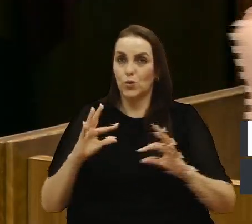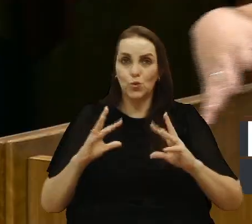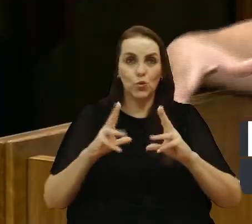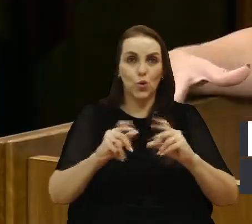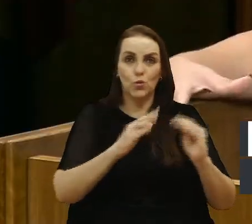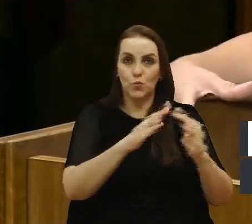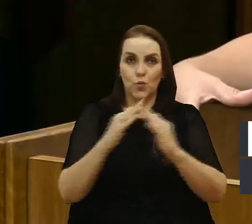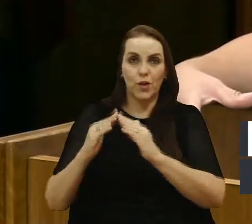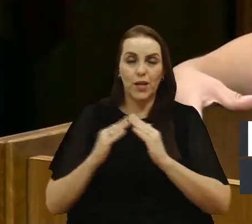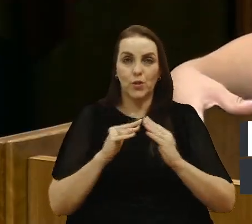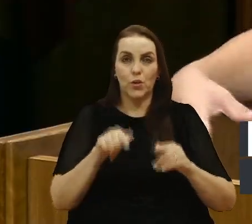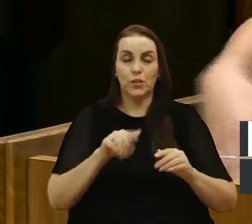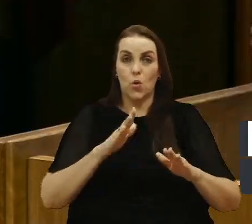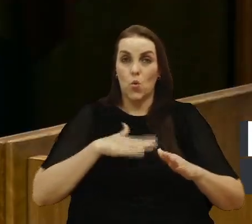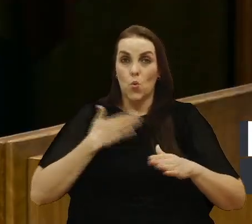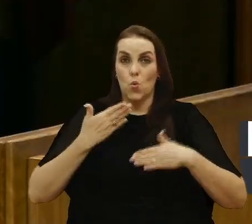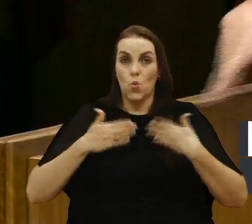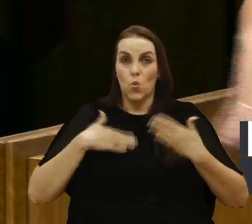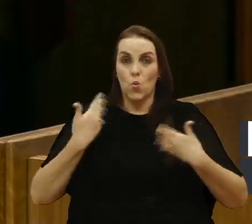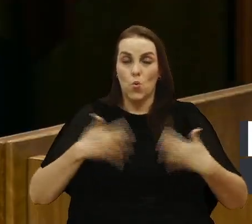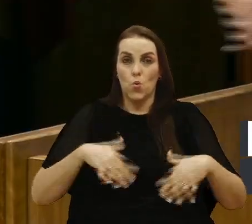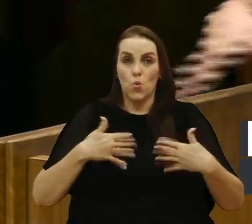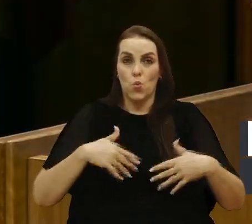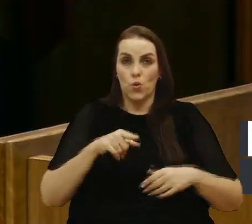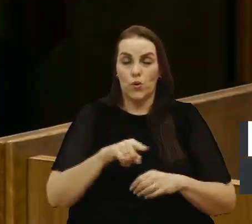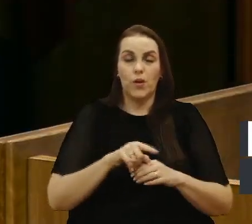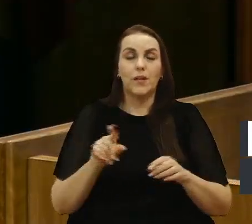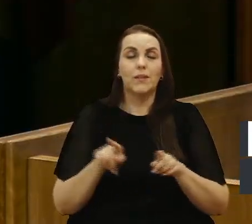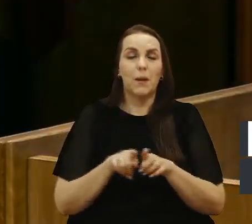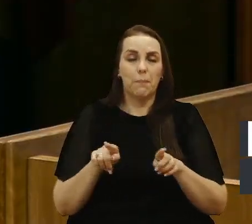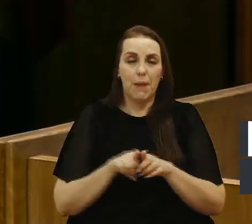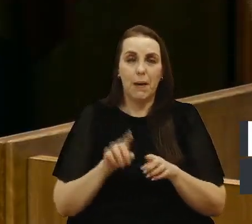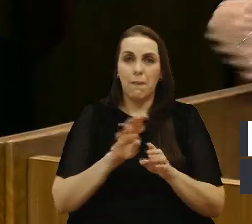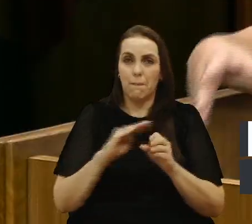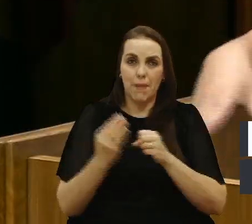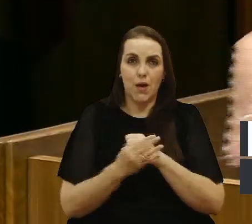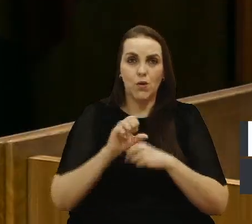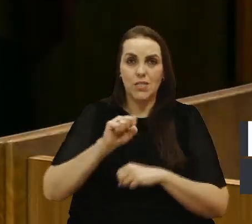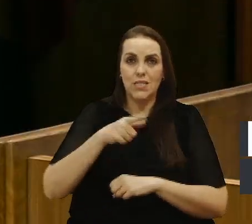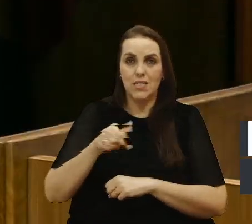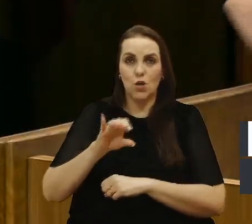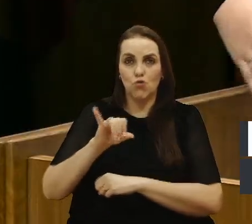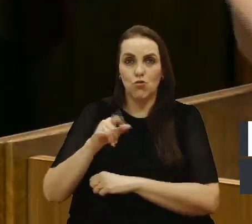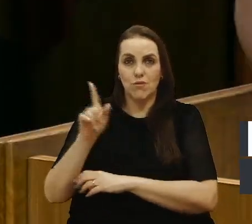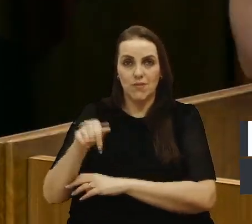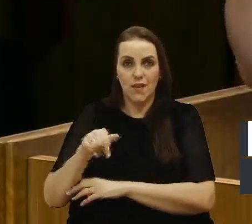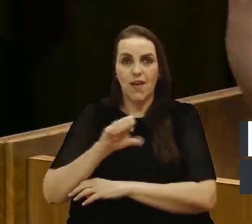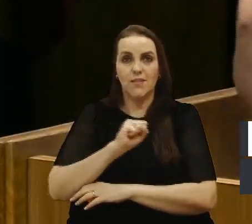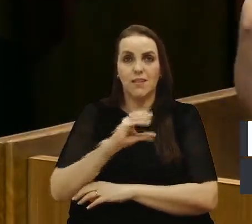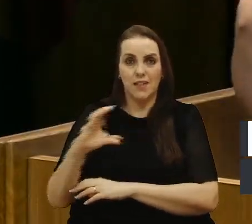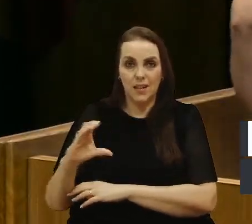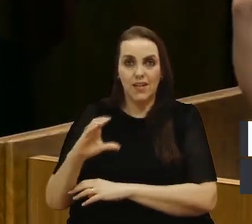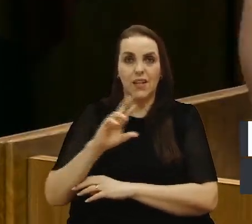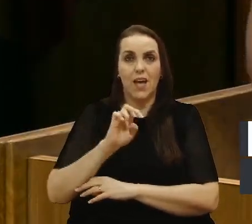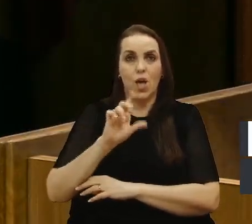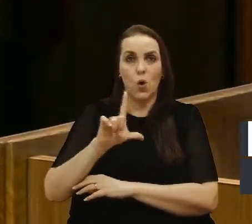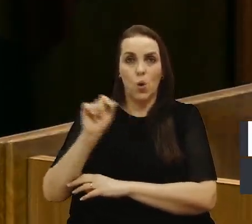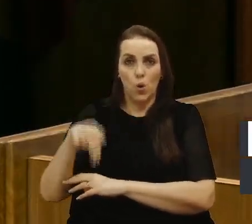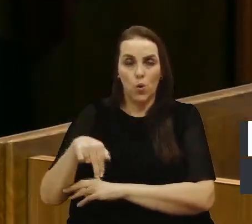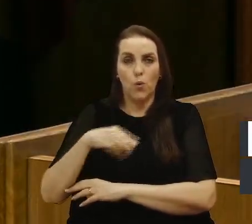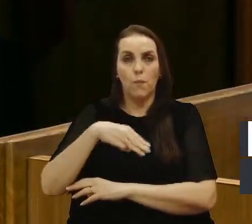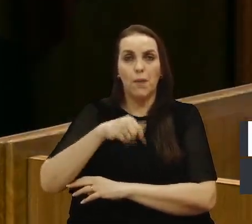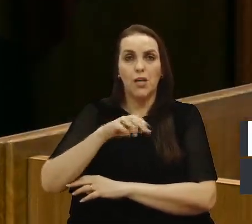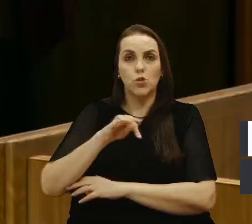moradores dali ficaram assustados, mas muito mais do São José, do próprio Santa Catarina, do Riolon, lá no Matioda, onde